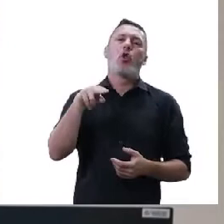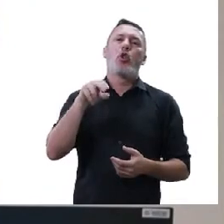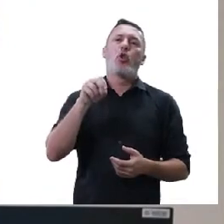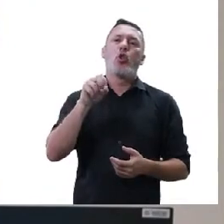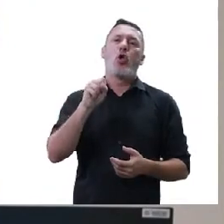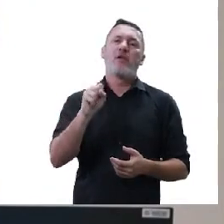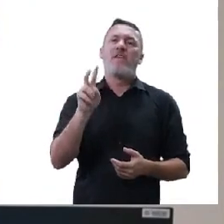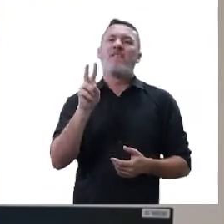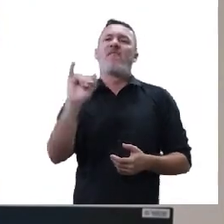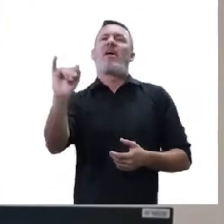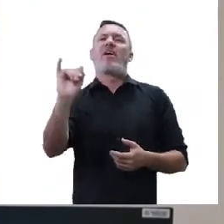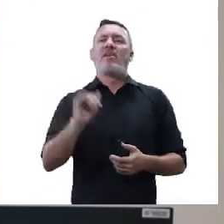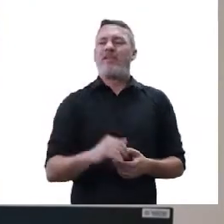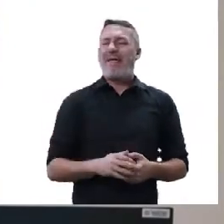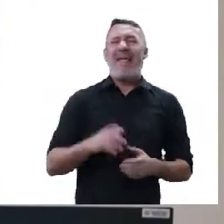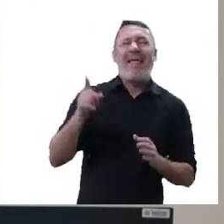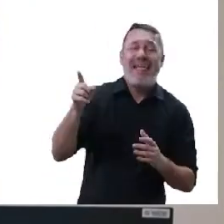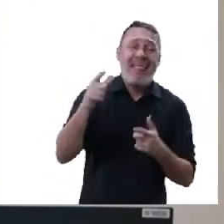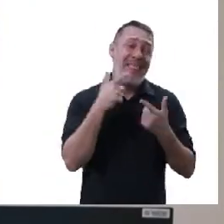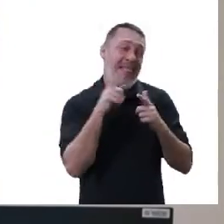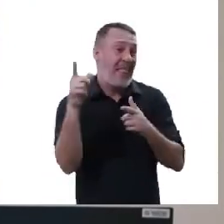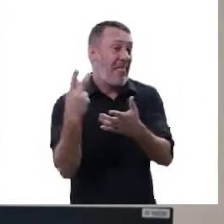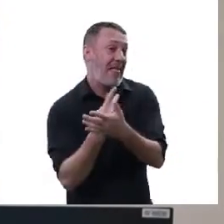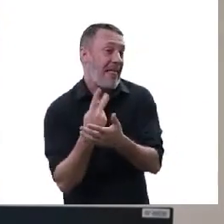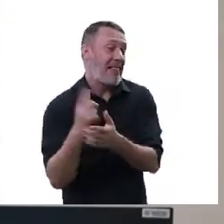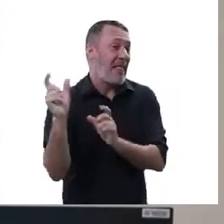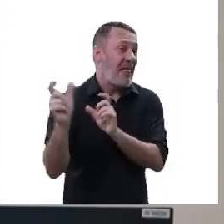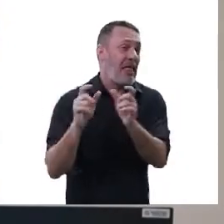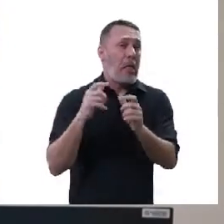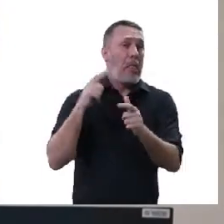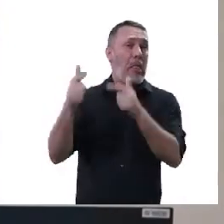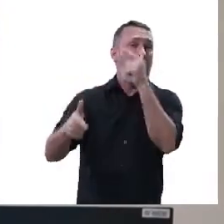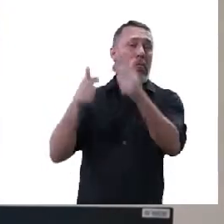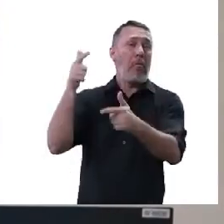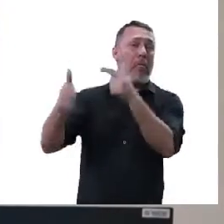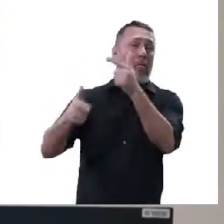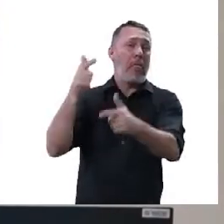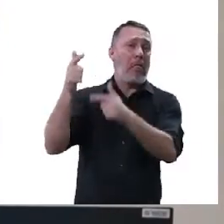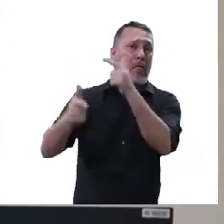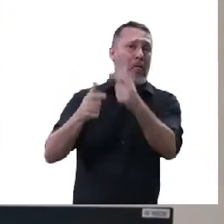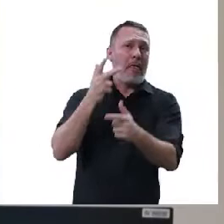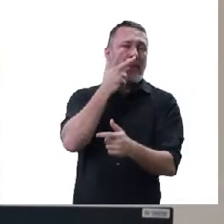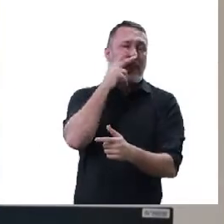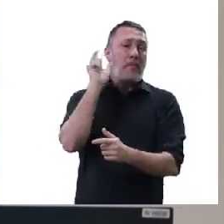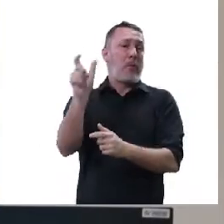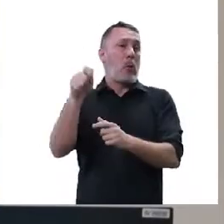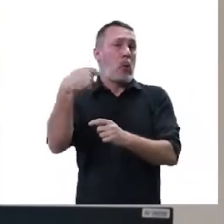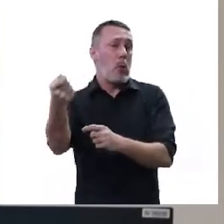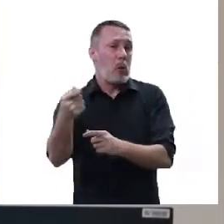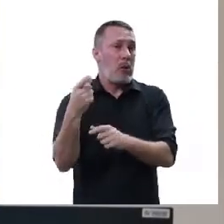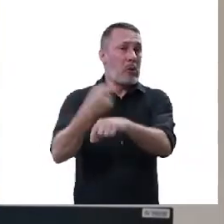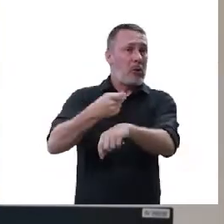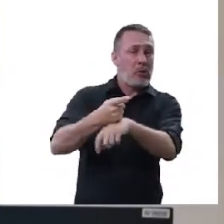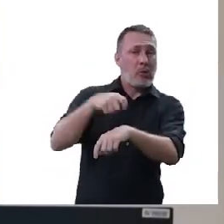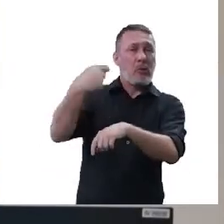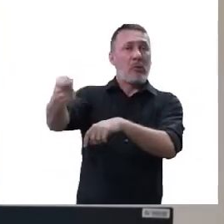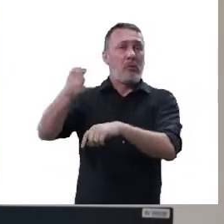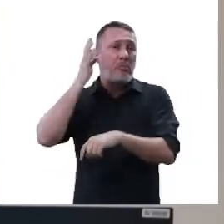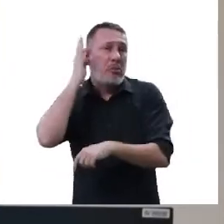vai. Olha esse exemplo. Ah, mas aí falou errado. E o classifica como, né, com palavras